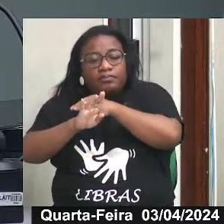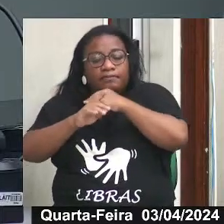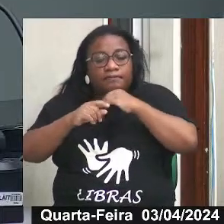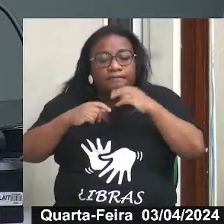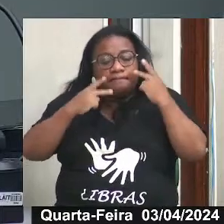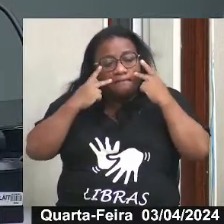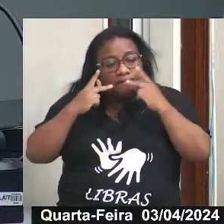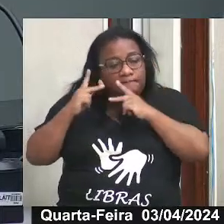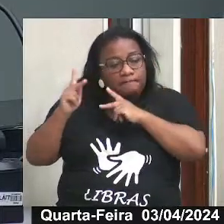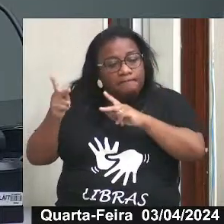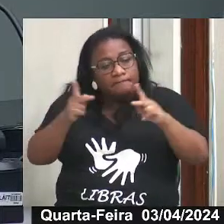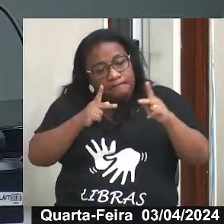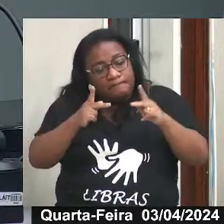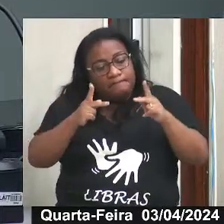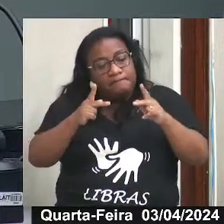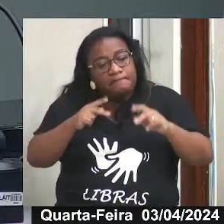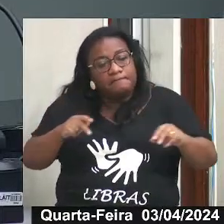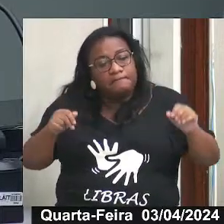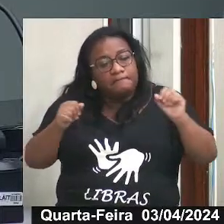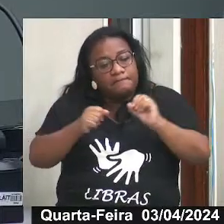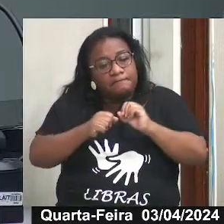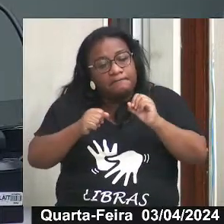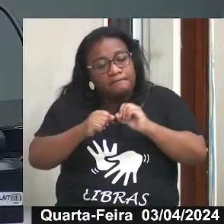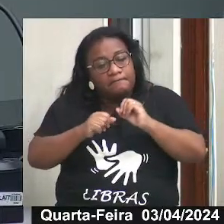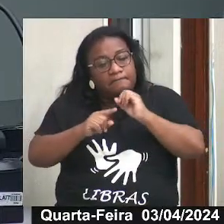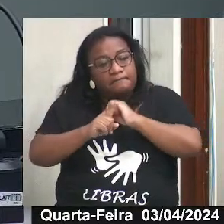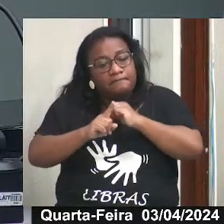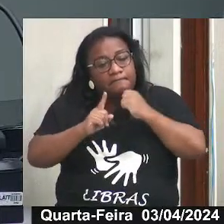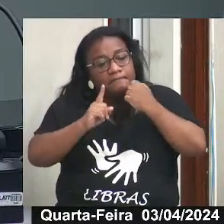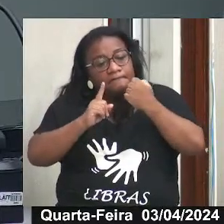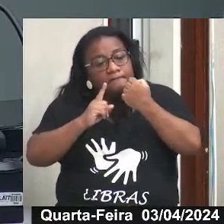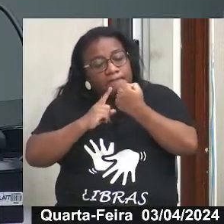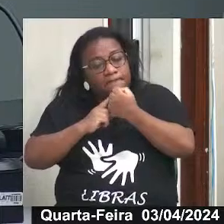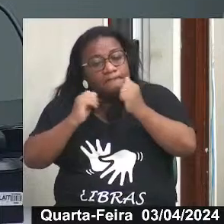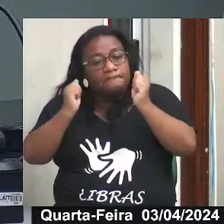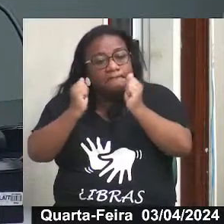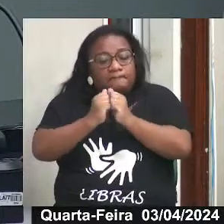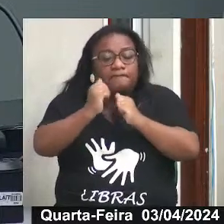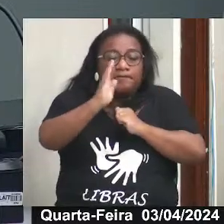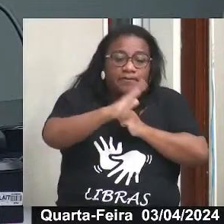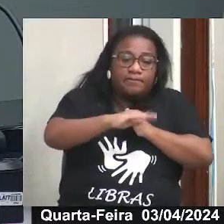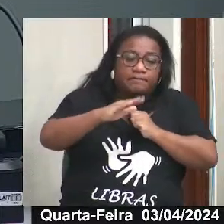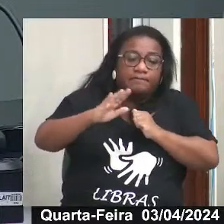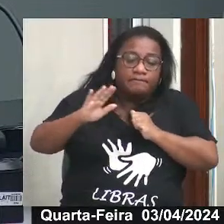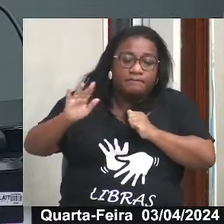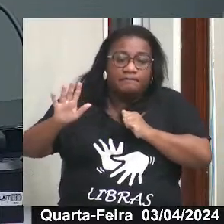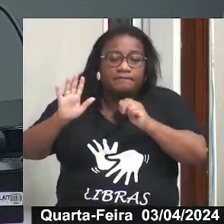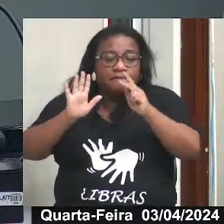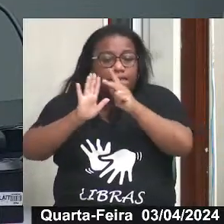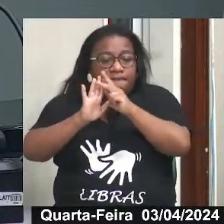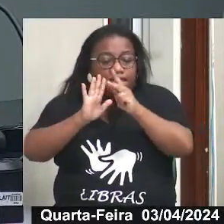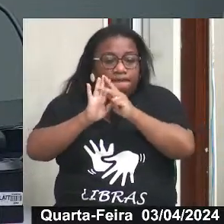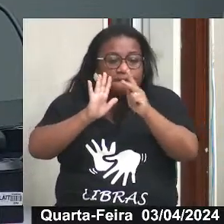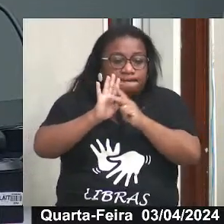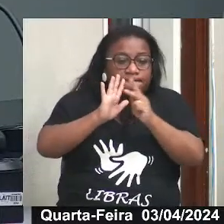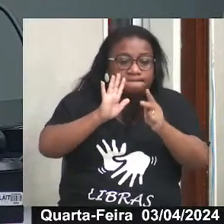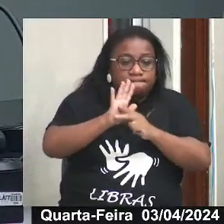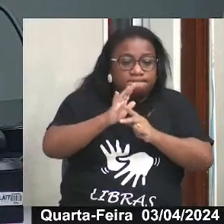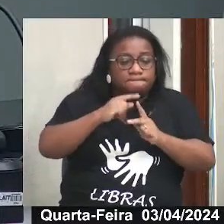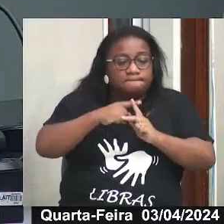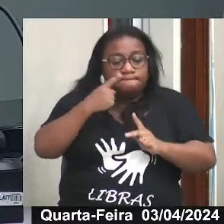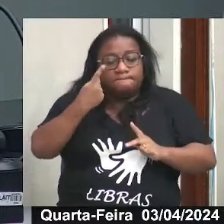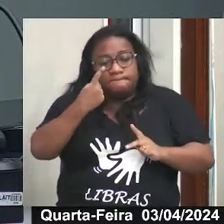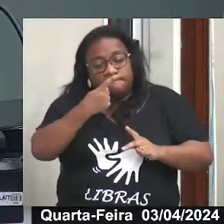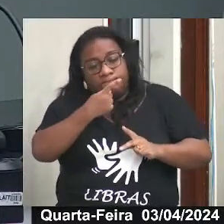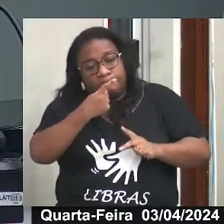no sítio Rima, na região do Itatuba, fazendo uma ação social junto com as crianças, num projeto social onde a gente já tem